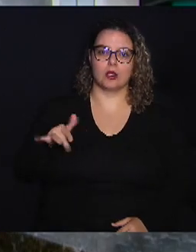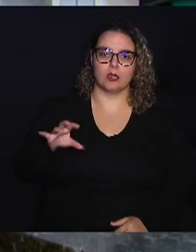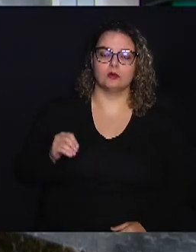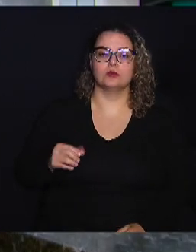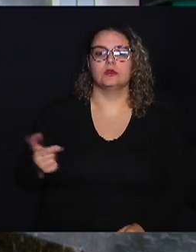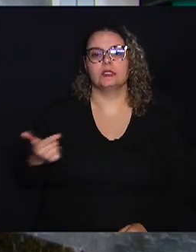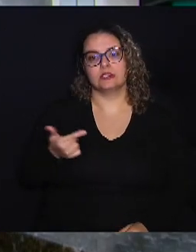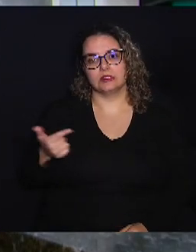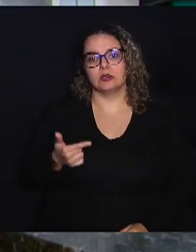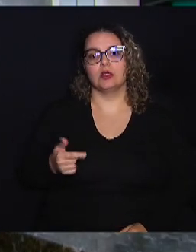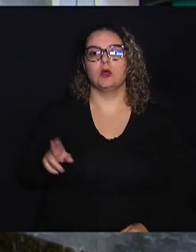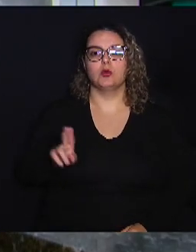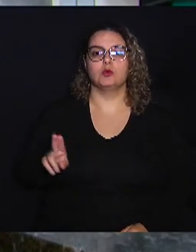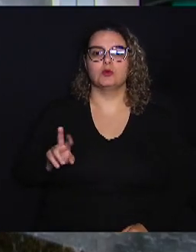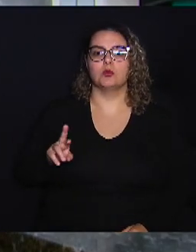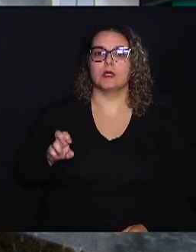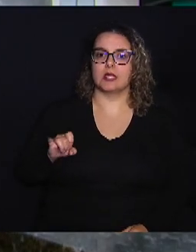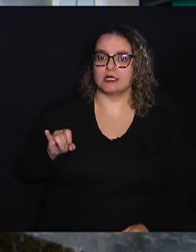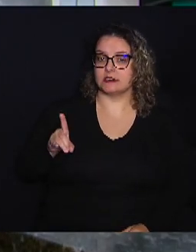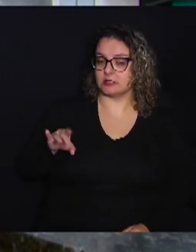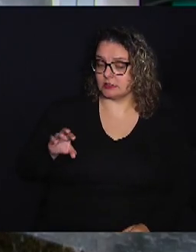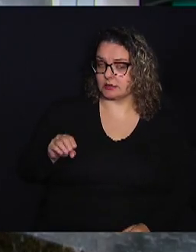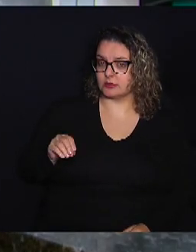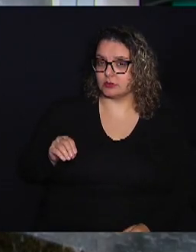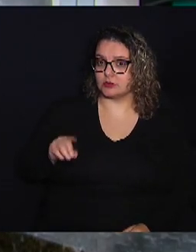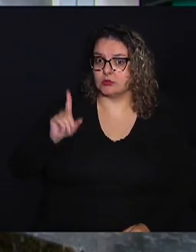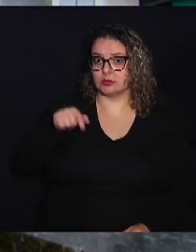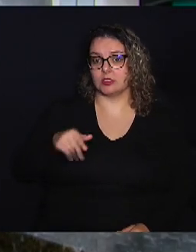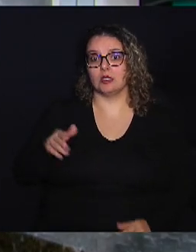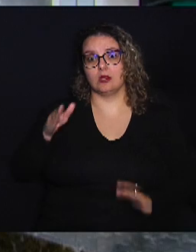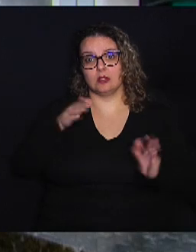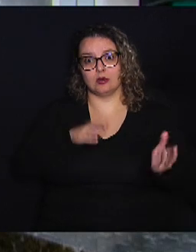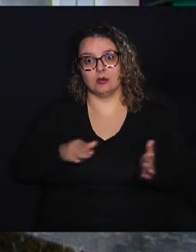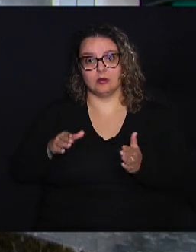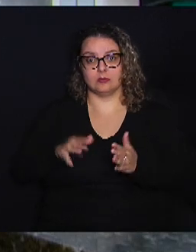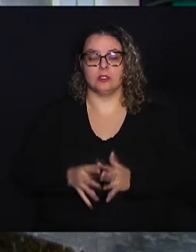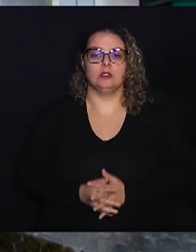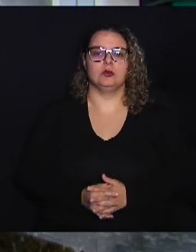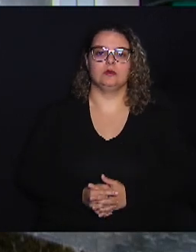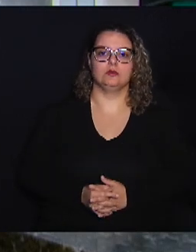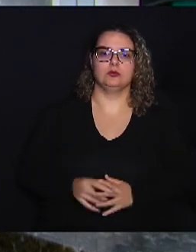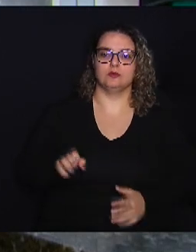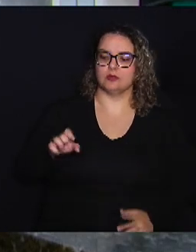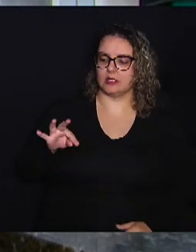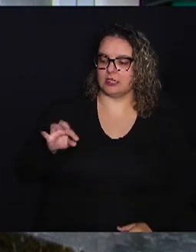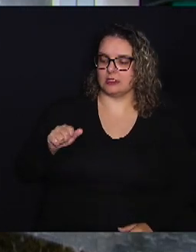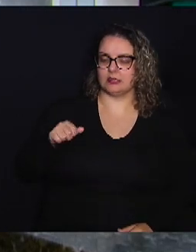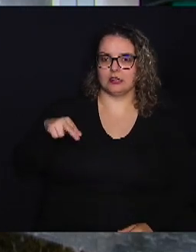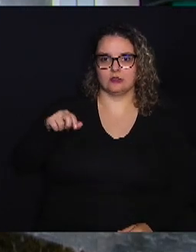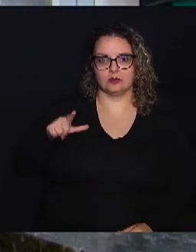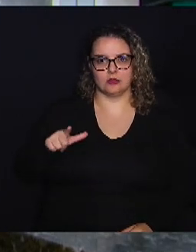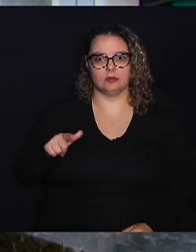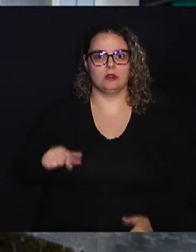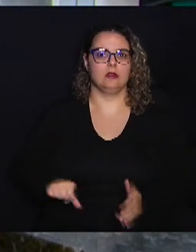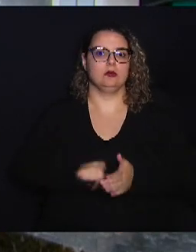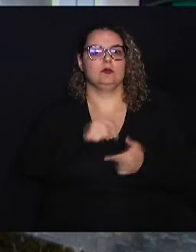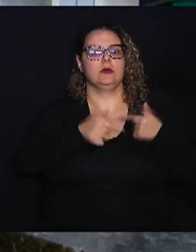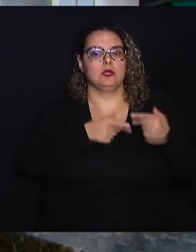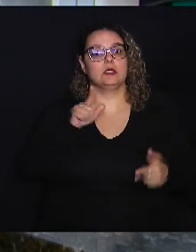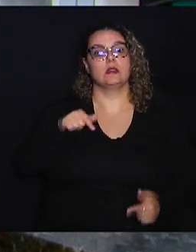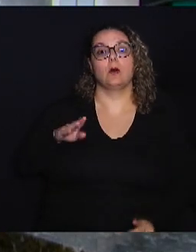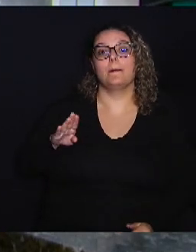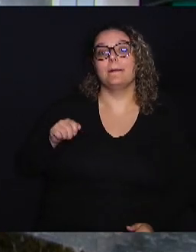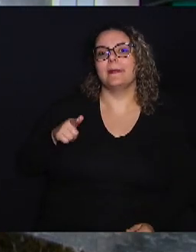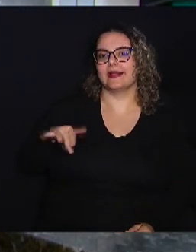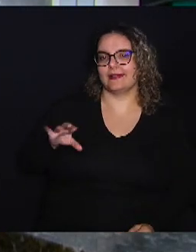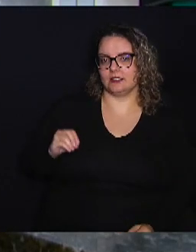utiliza o resíduo que é produzido na produção do etanol de primeira geração, que é o bagaço da